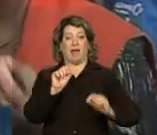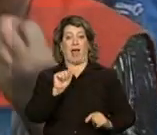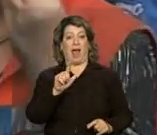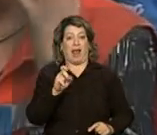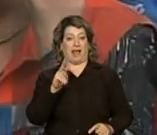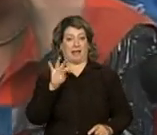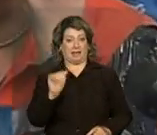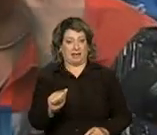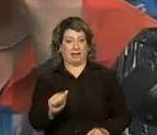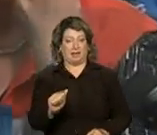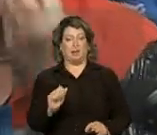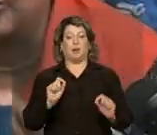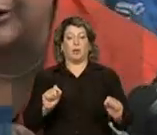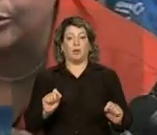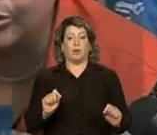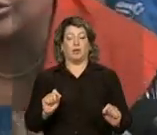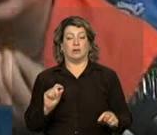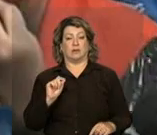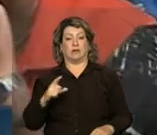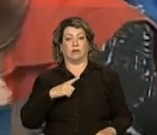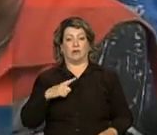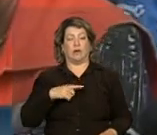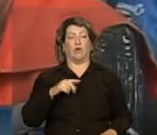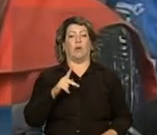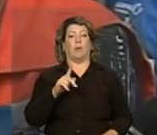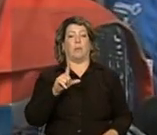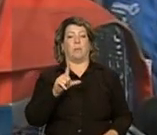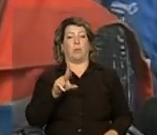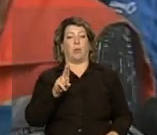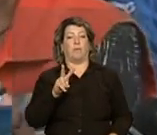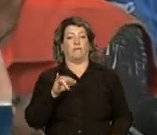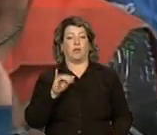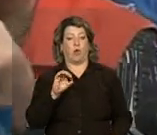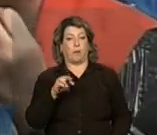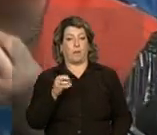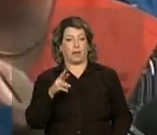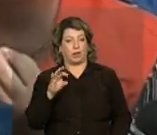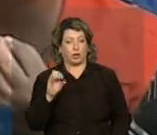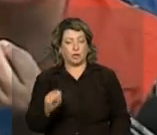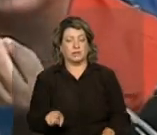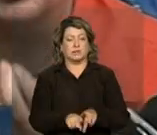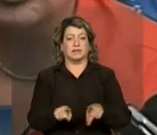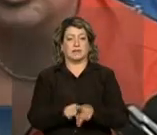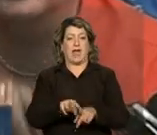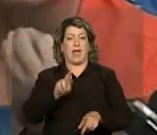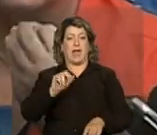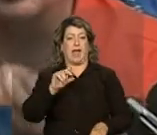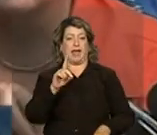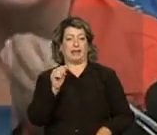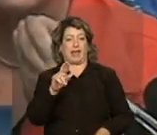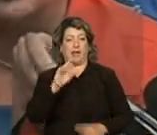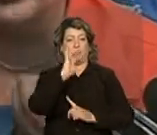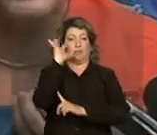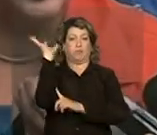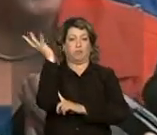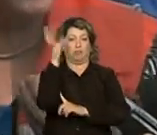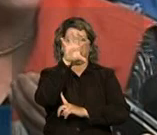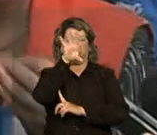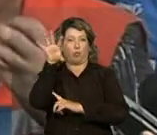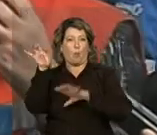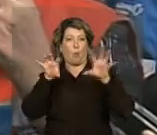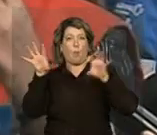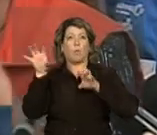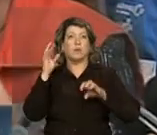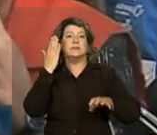sejam os pluviômetros e os radares, e o mapeamento de risco de todos os